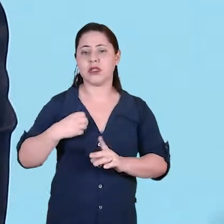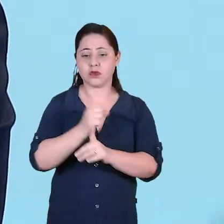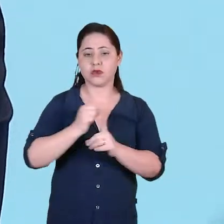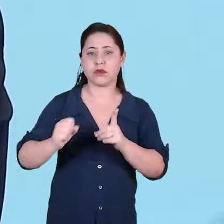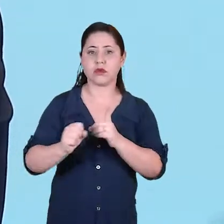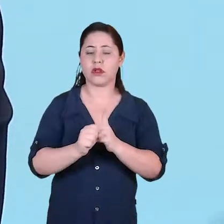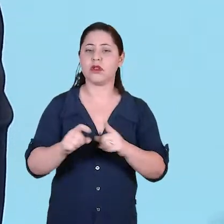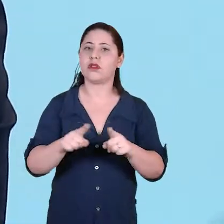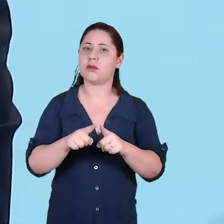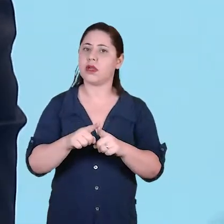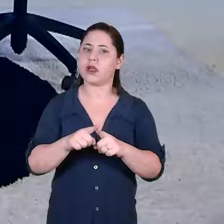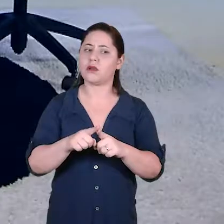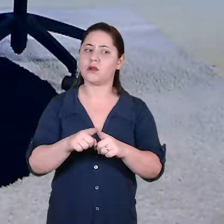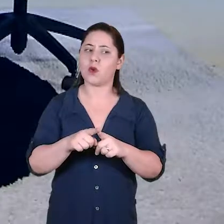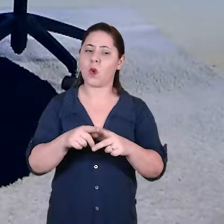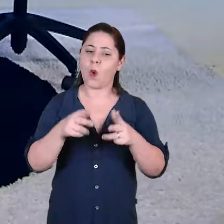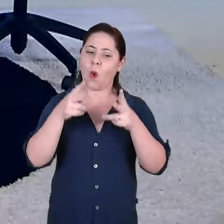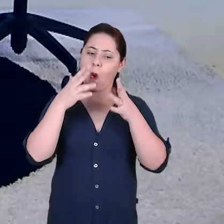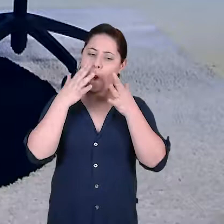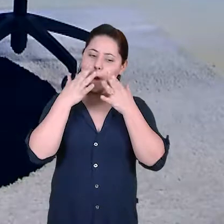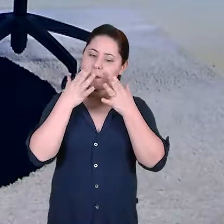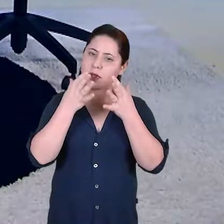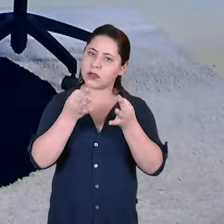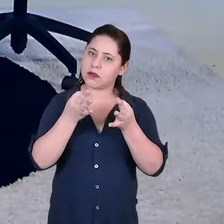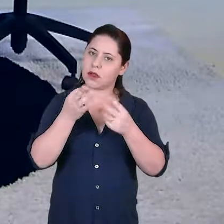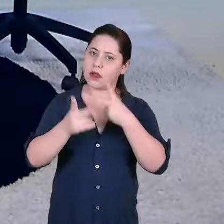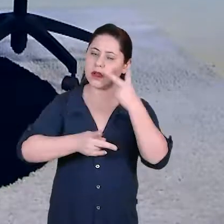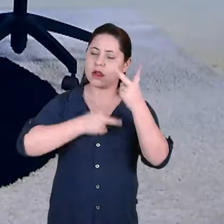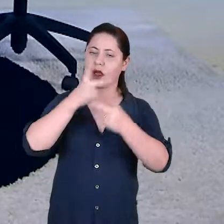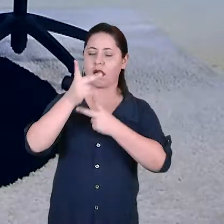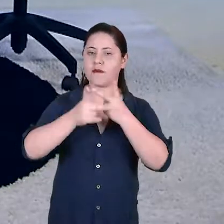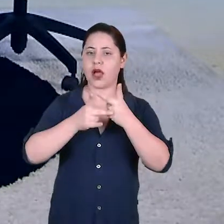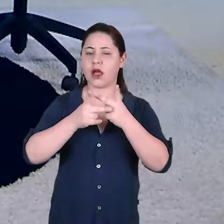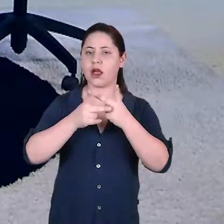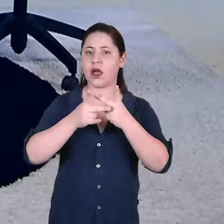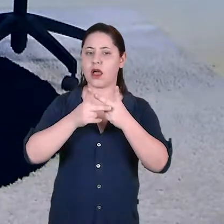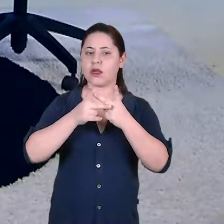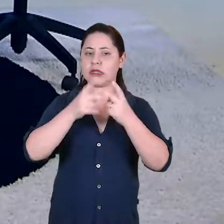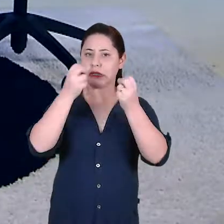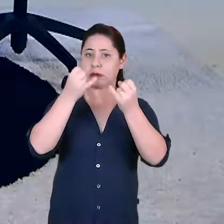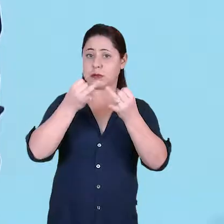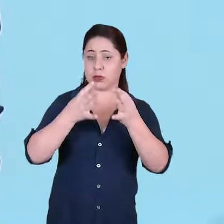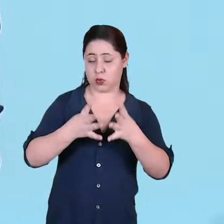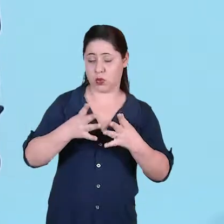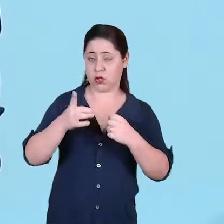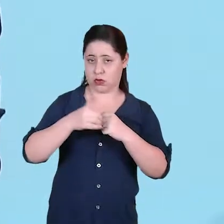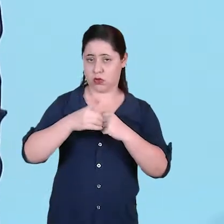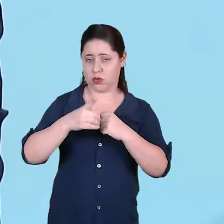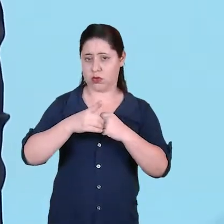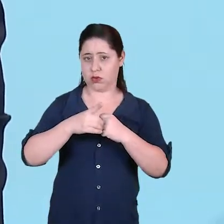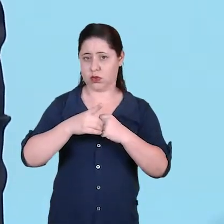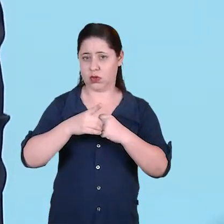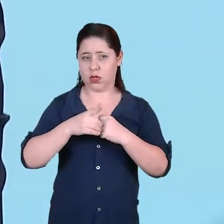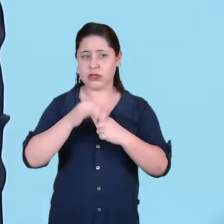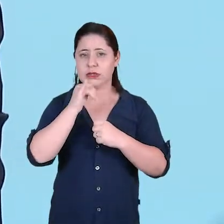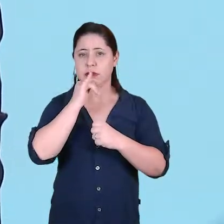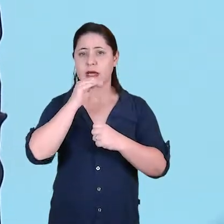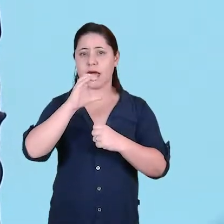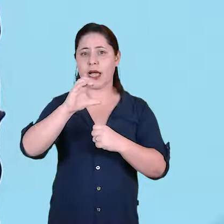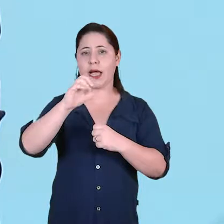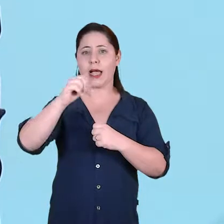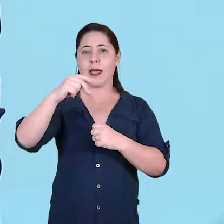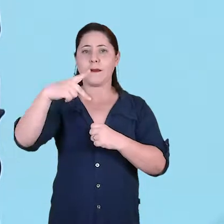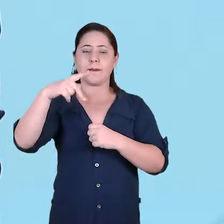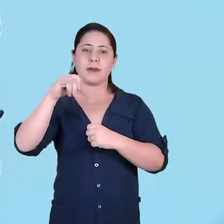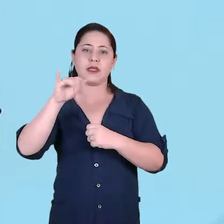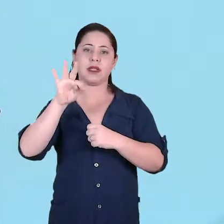uma observação, Maurício. Na fala da doutora Juliana, ela colocou que a questão da capitalização,